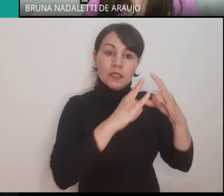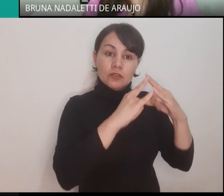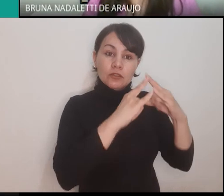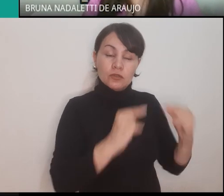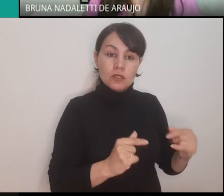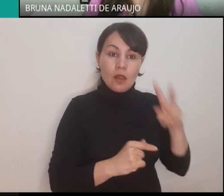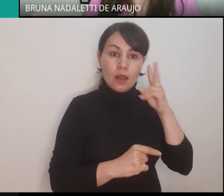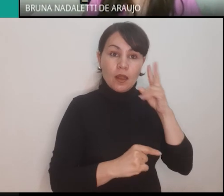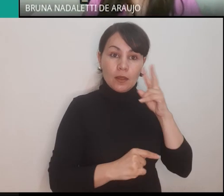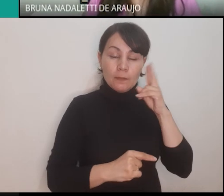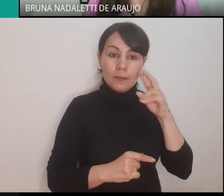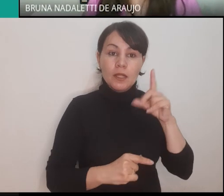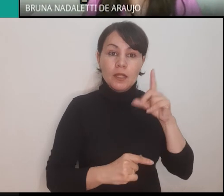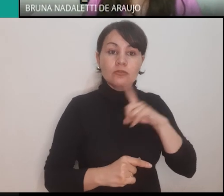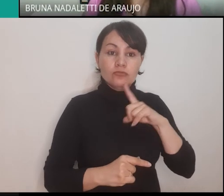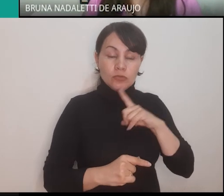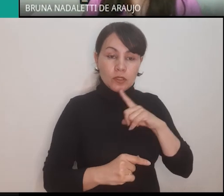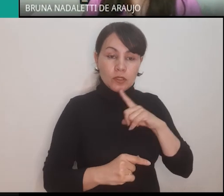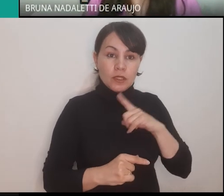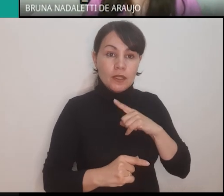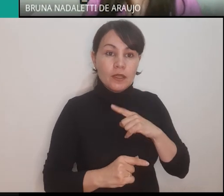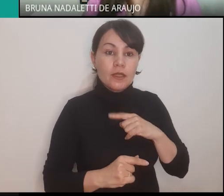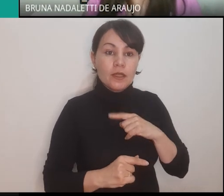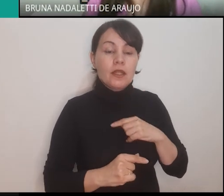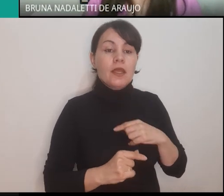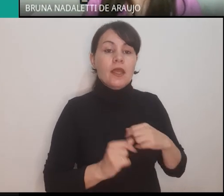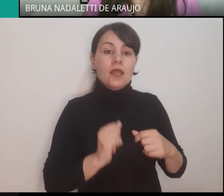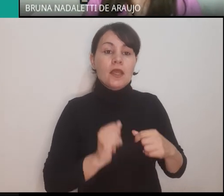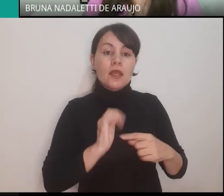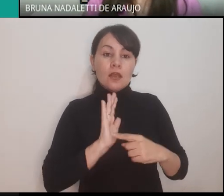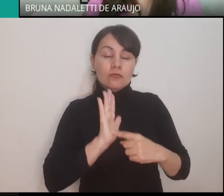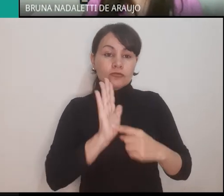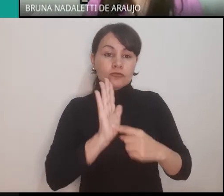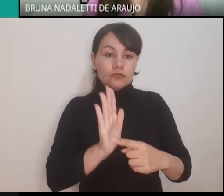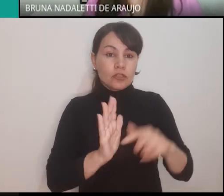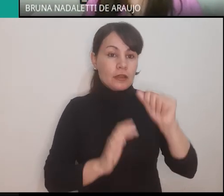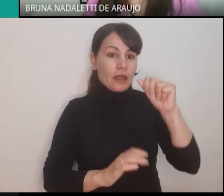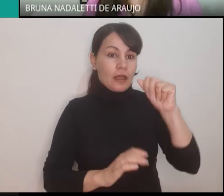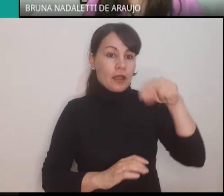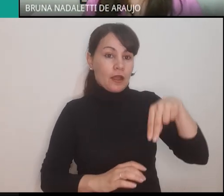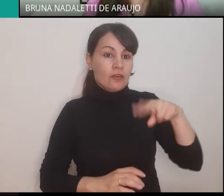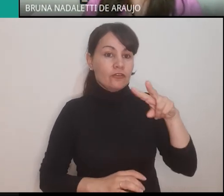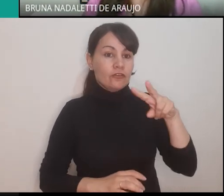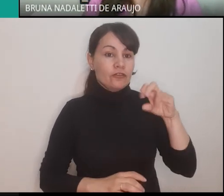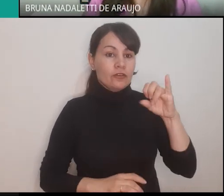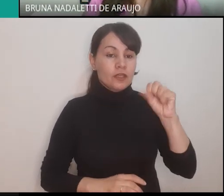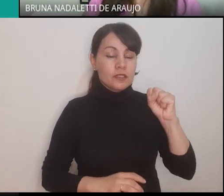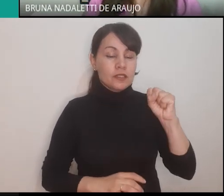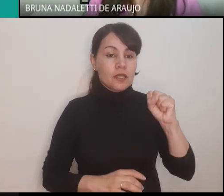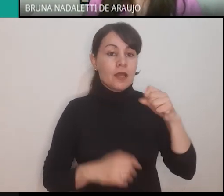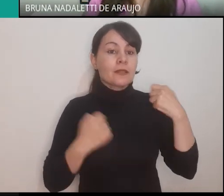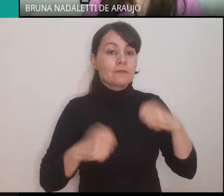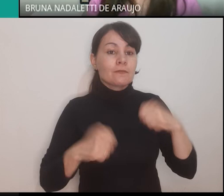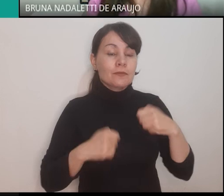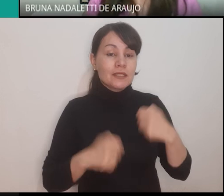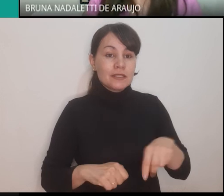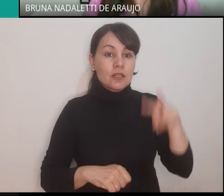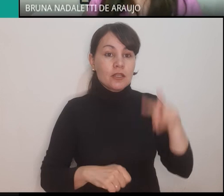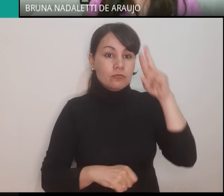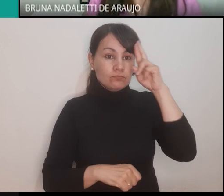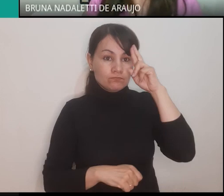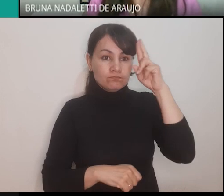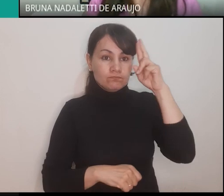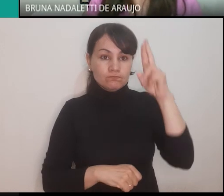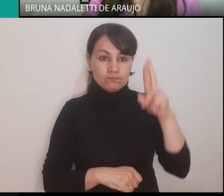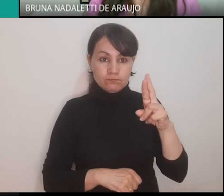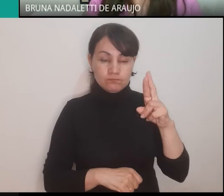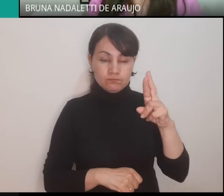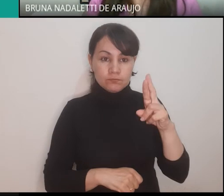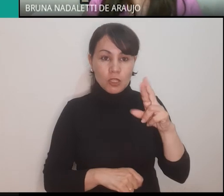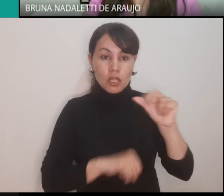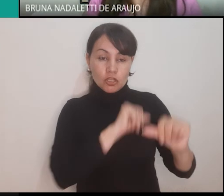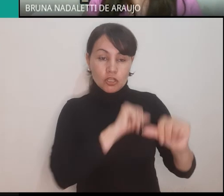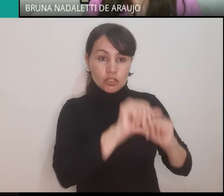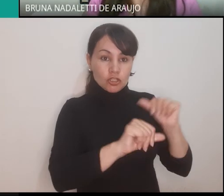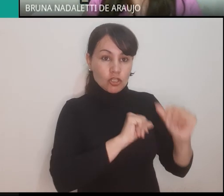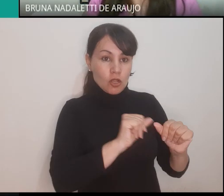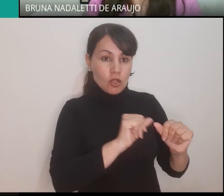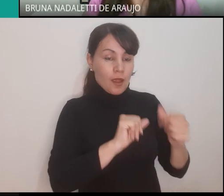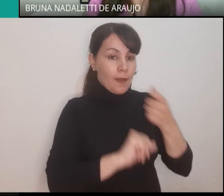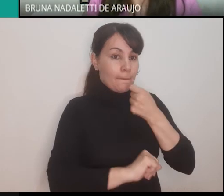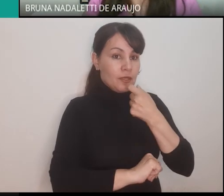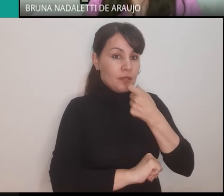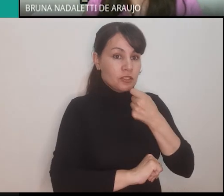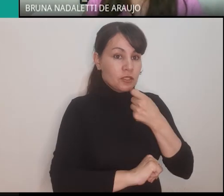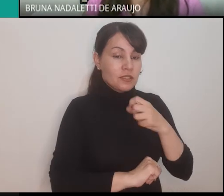existem orientações mínimas vindas da Anvisa que precisam ser respeitadas. Trocar equipo de medicação a